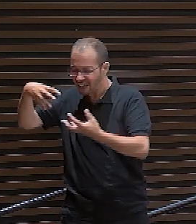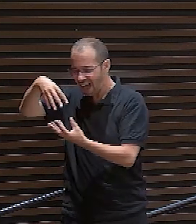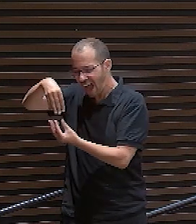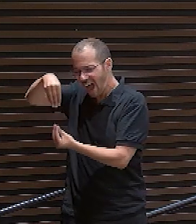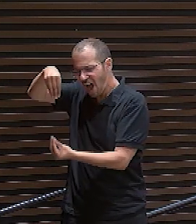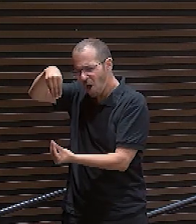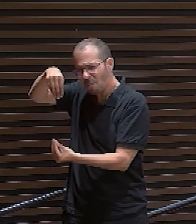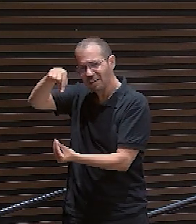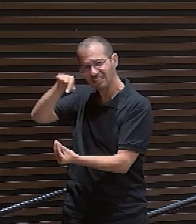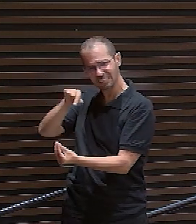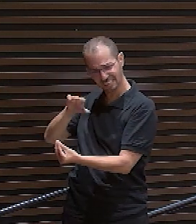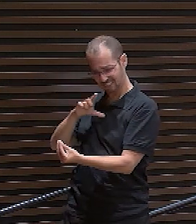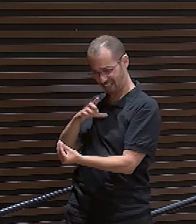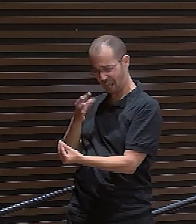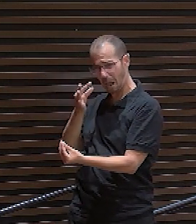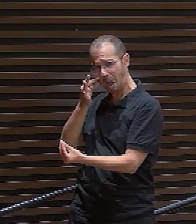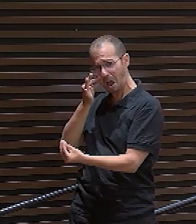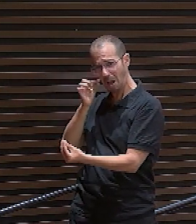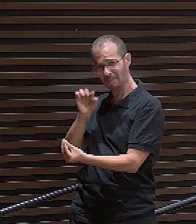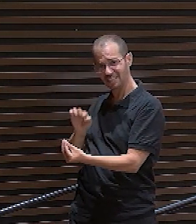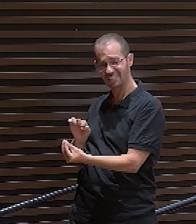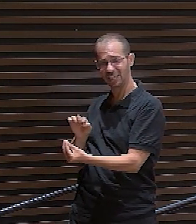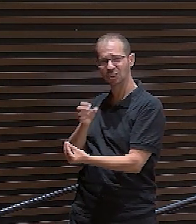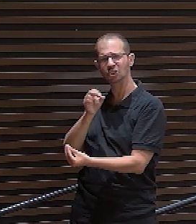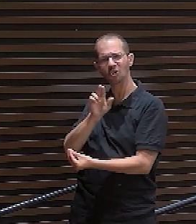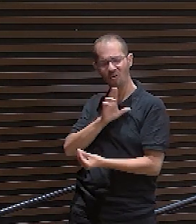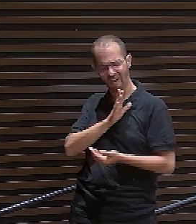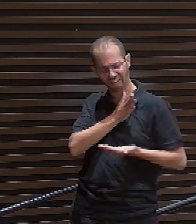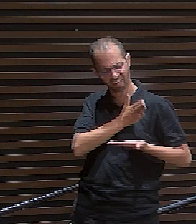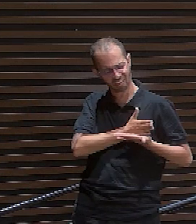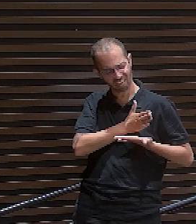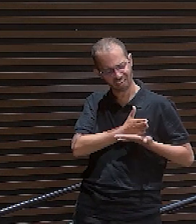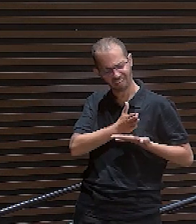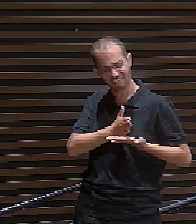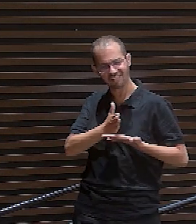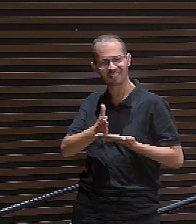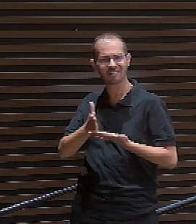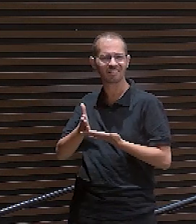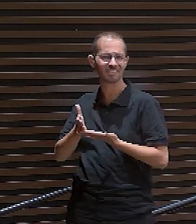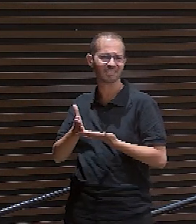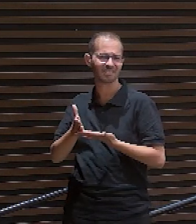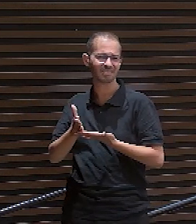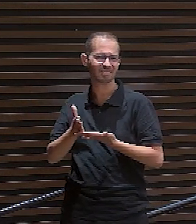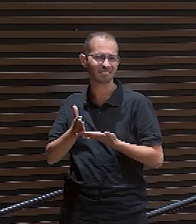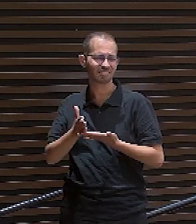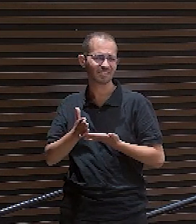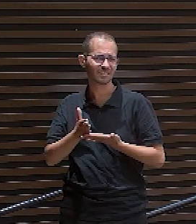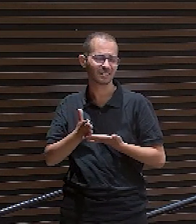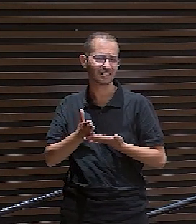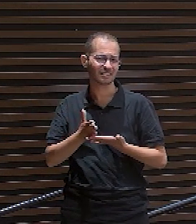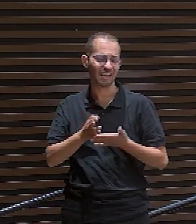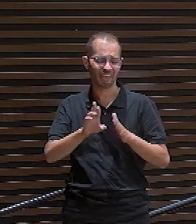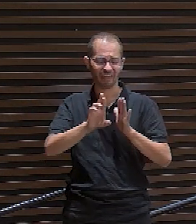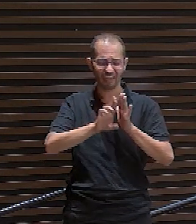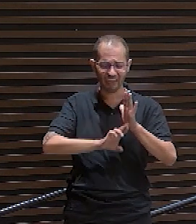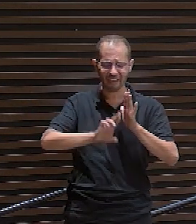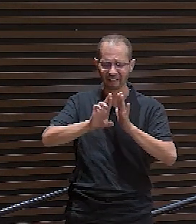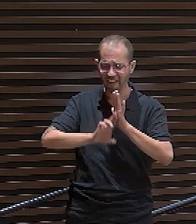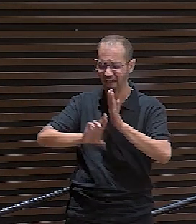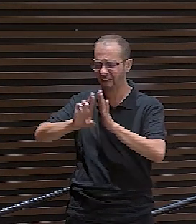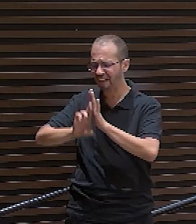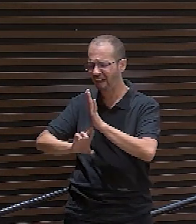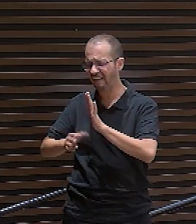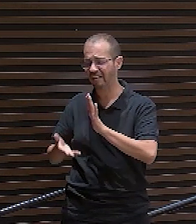Ou é um ritual, um gesto aparente? De Abel aprendemos a grande